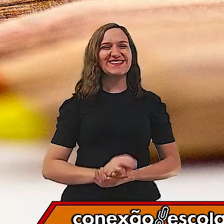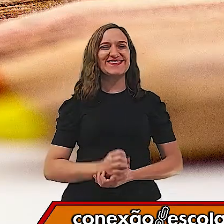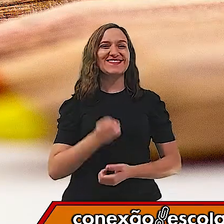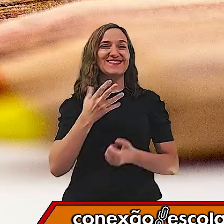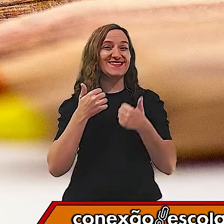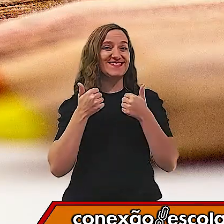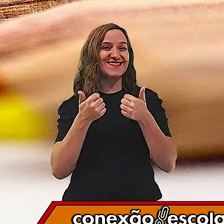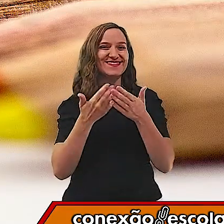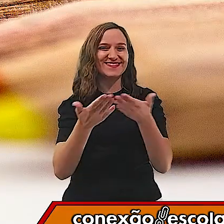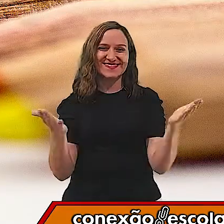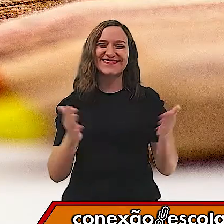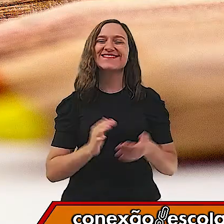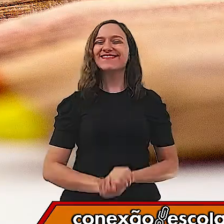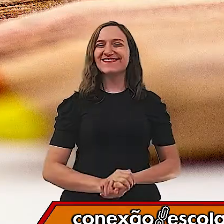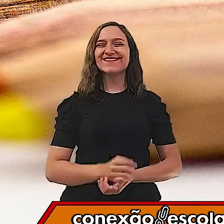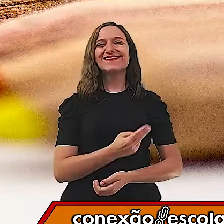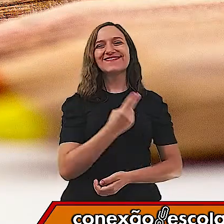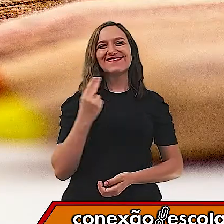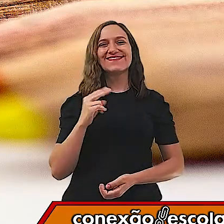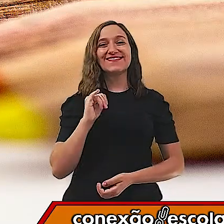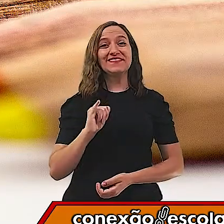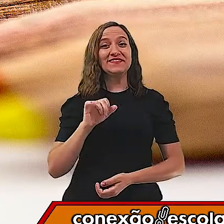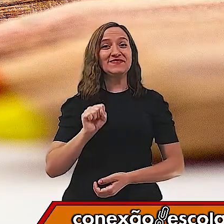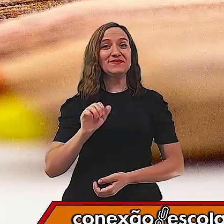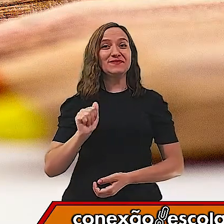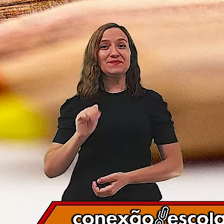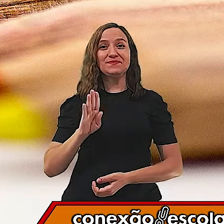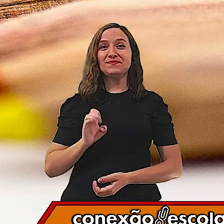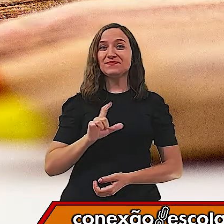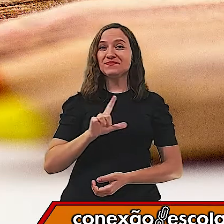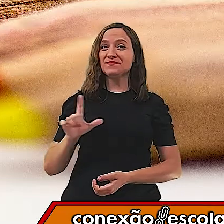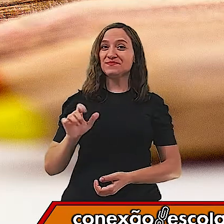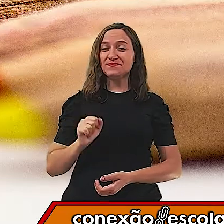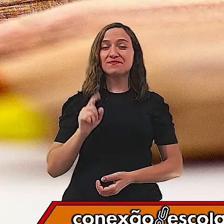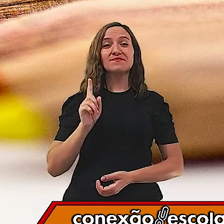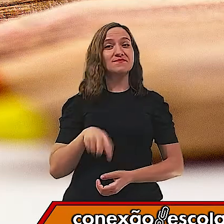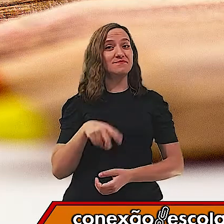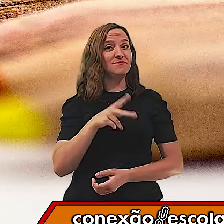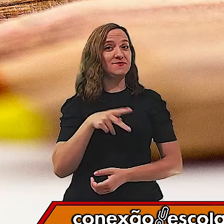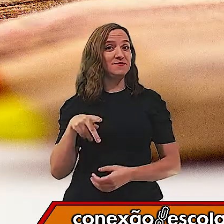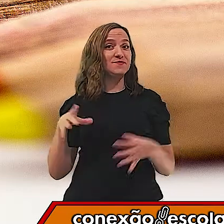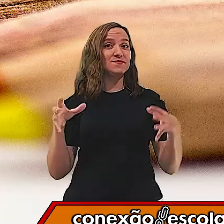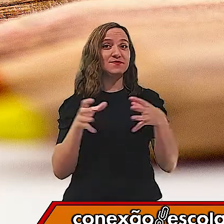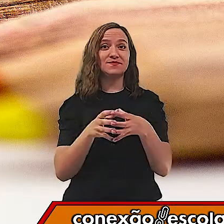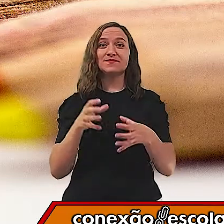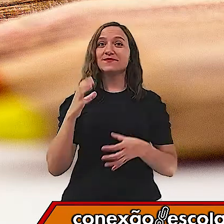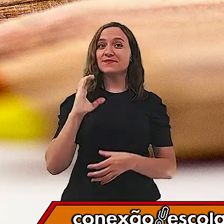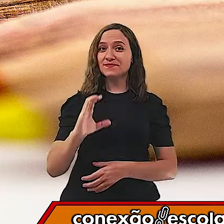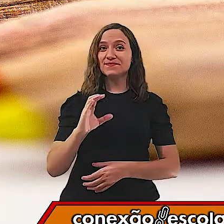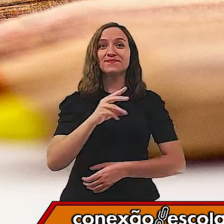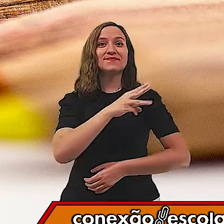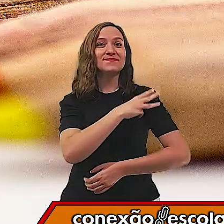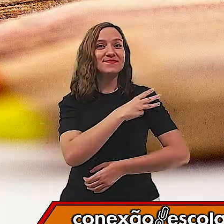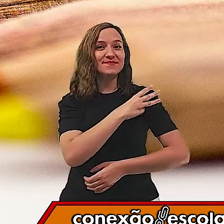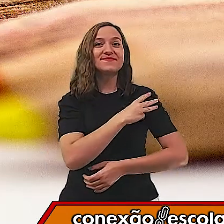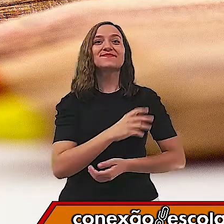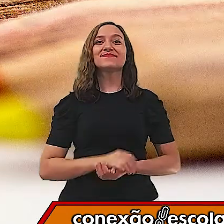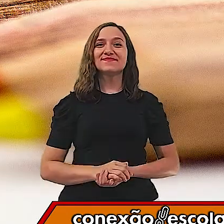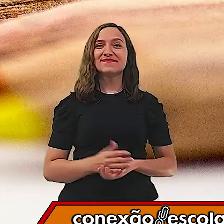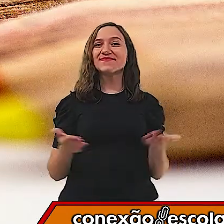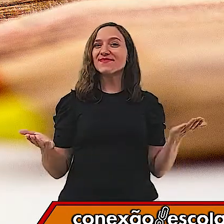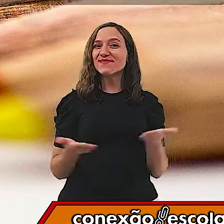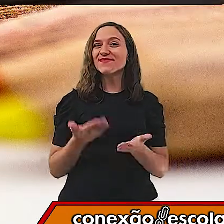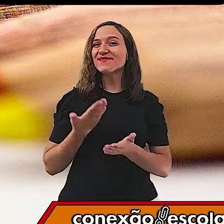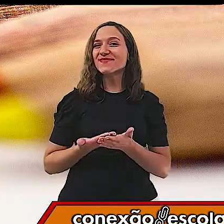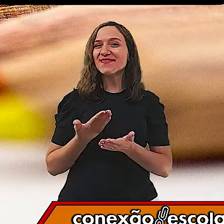tudo bem? Meu nome é Isabela, sou professora da turminha C do terceiro ano. Hoje a nossa aula